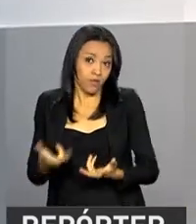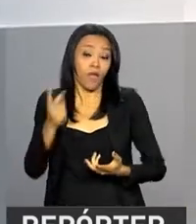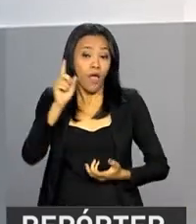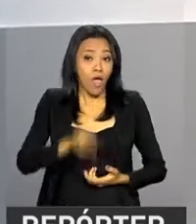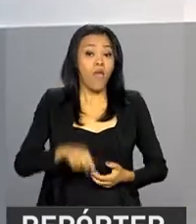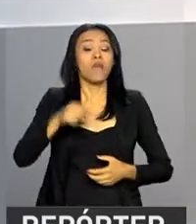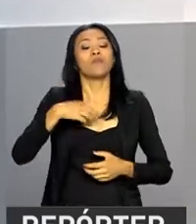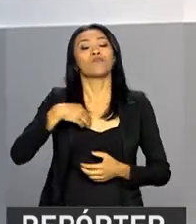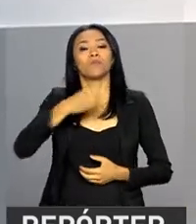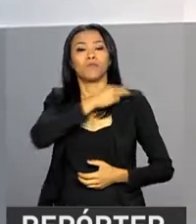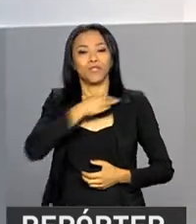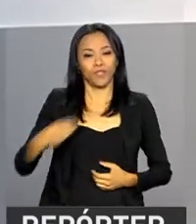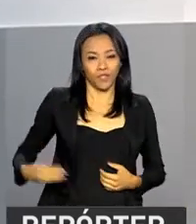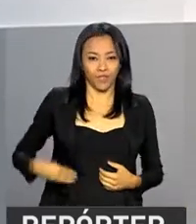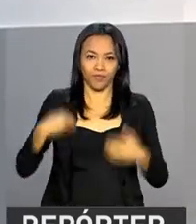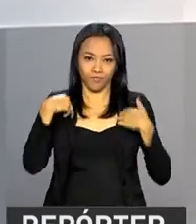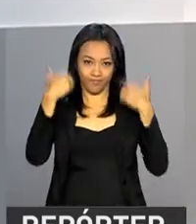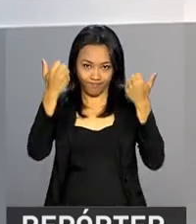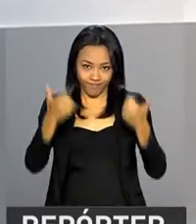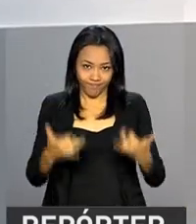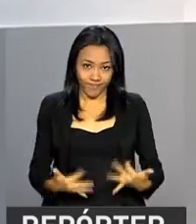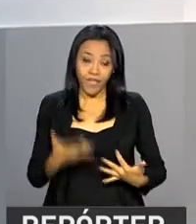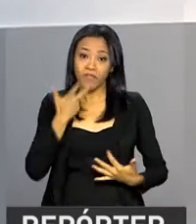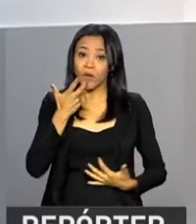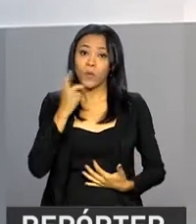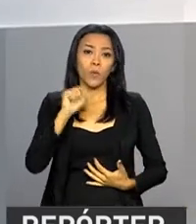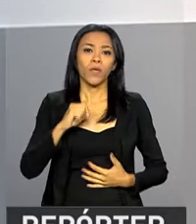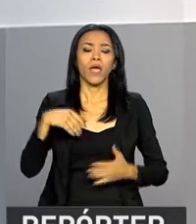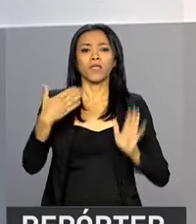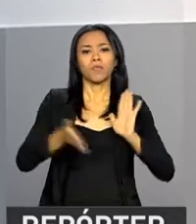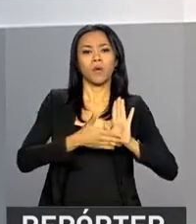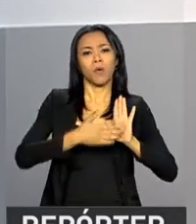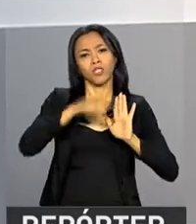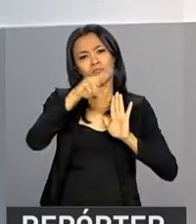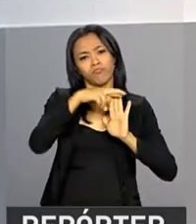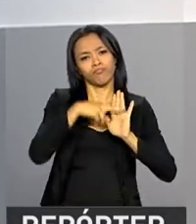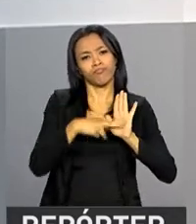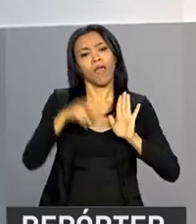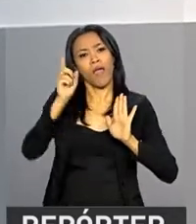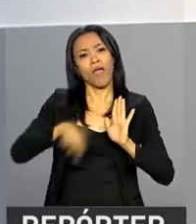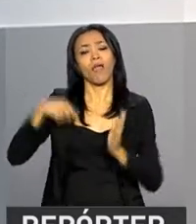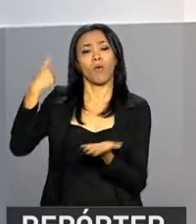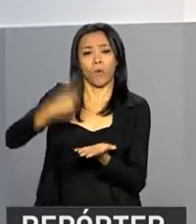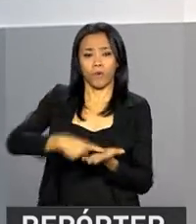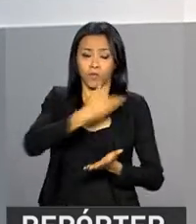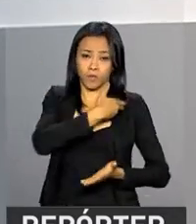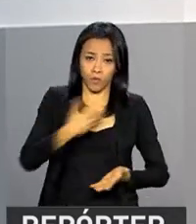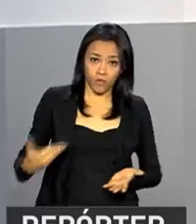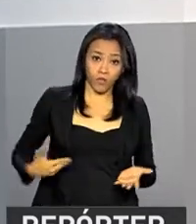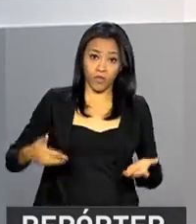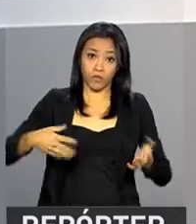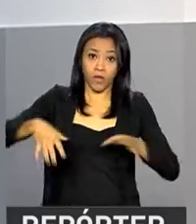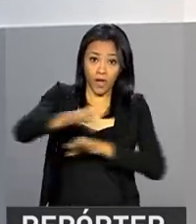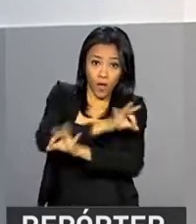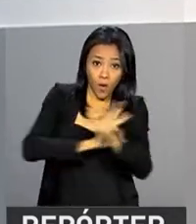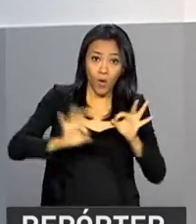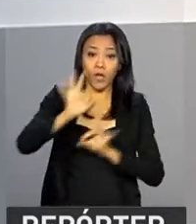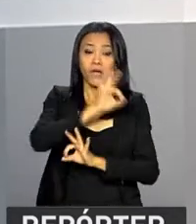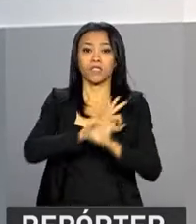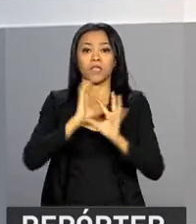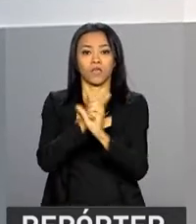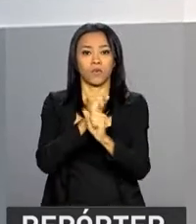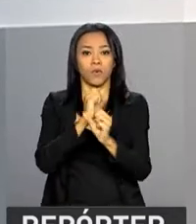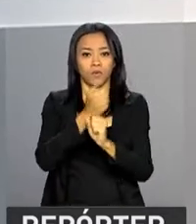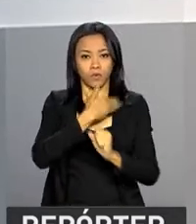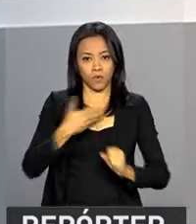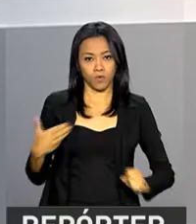do Planejamento, Diogo Oliveira. Para o ministro, as medidas demonstram o compromisso do governo com a reestruturação das contas públicas. Veja